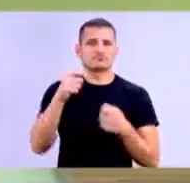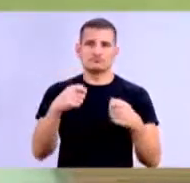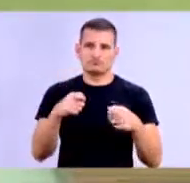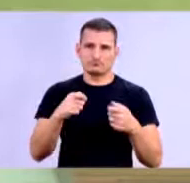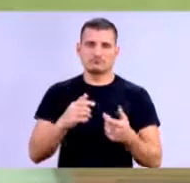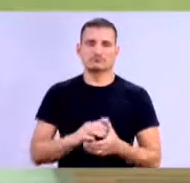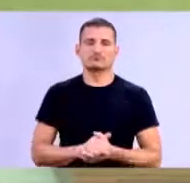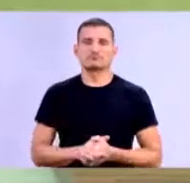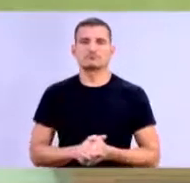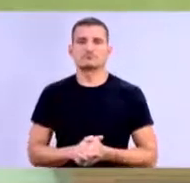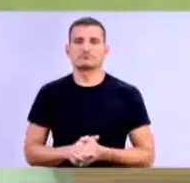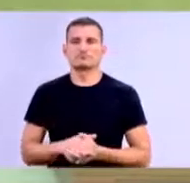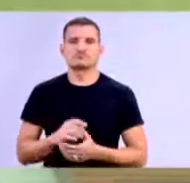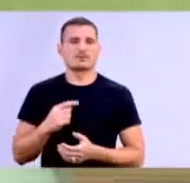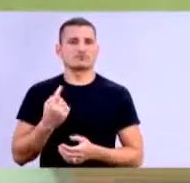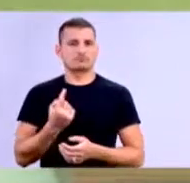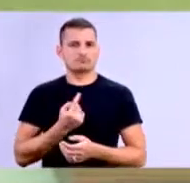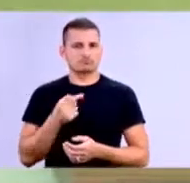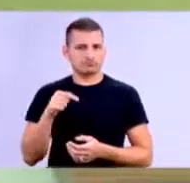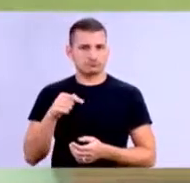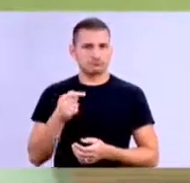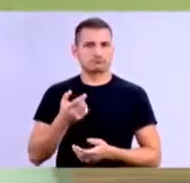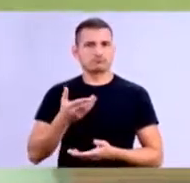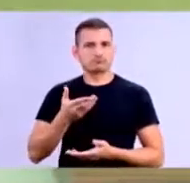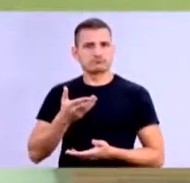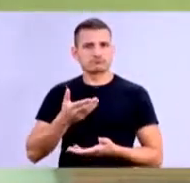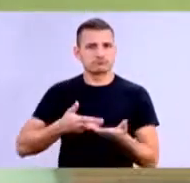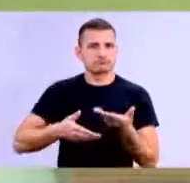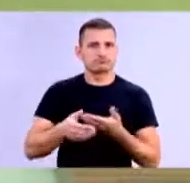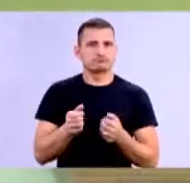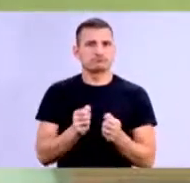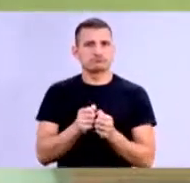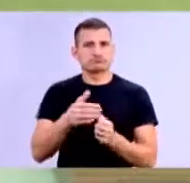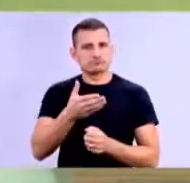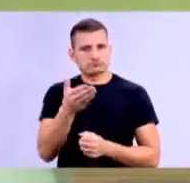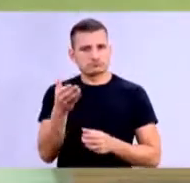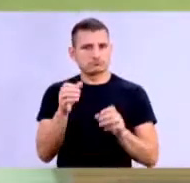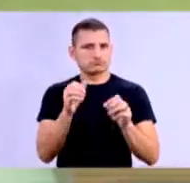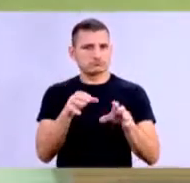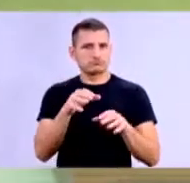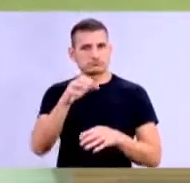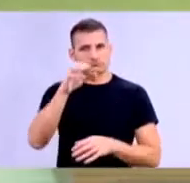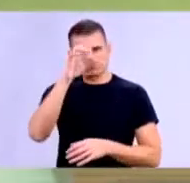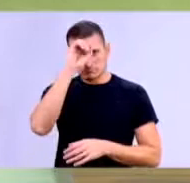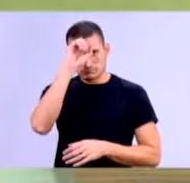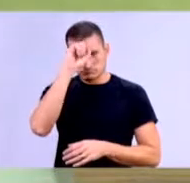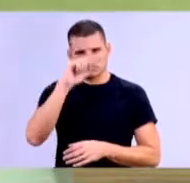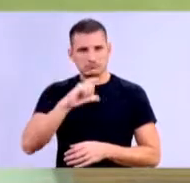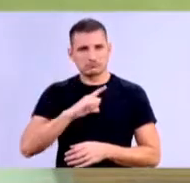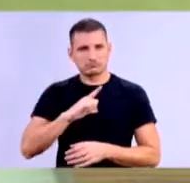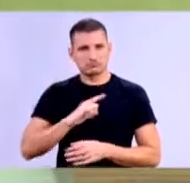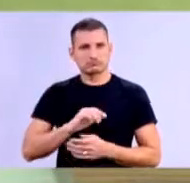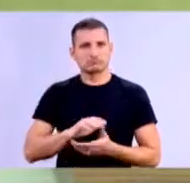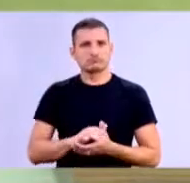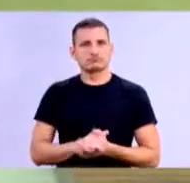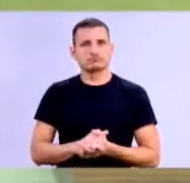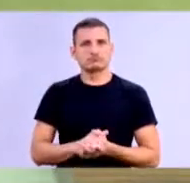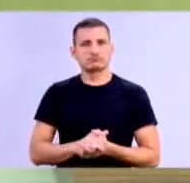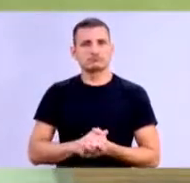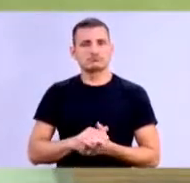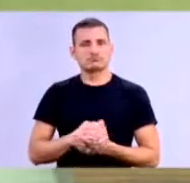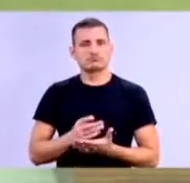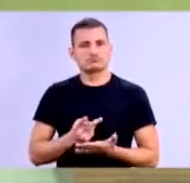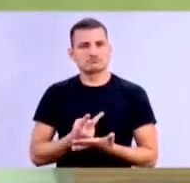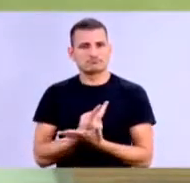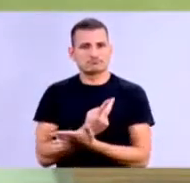estejamos aqui juntamente com você e o ensino e a aprendizagem estejam ocorrendo de uma forma a